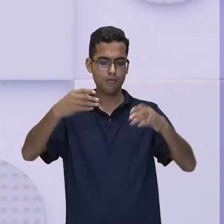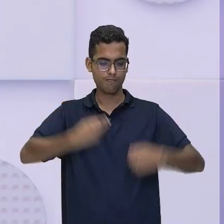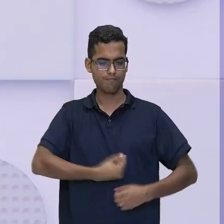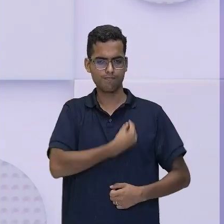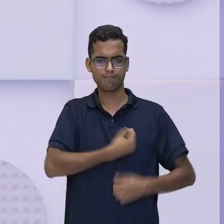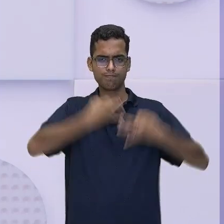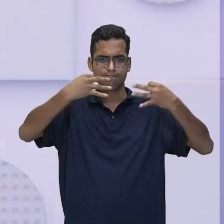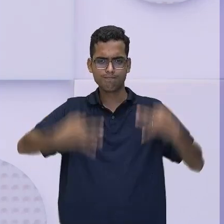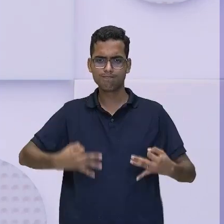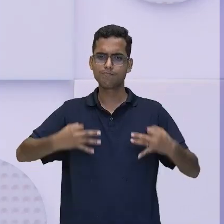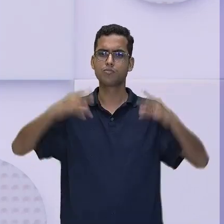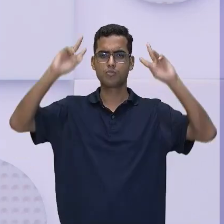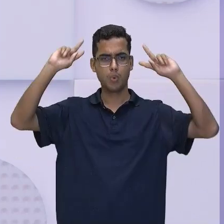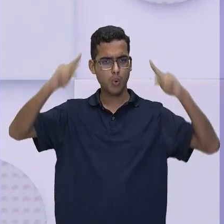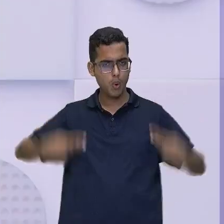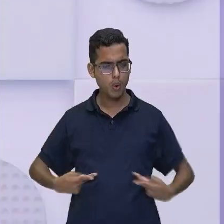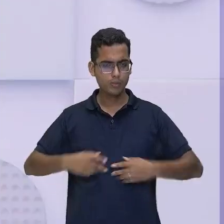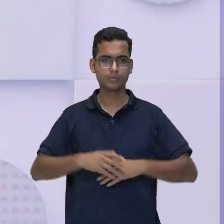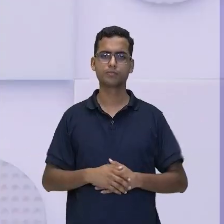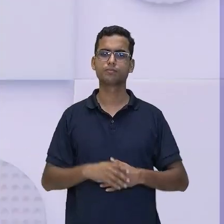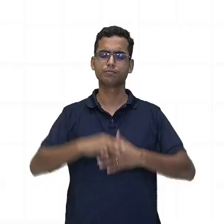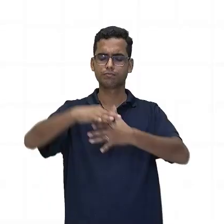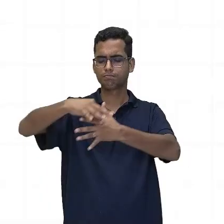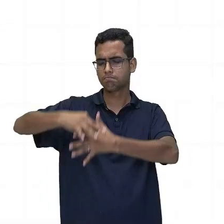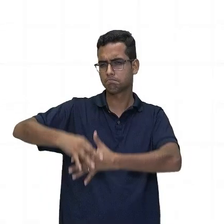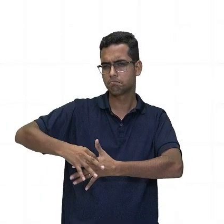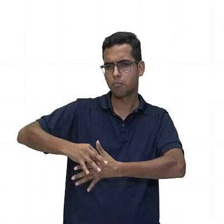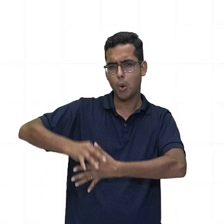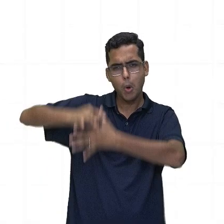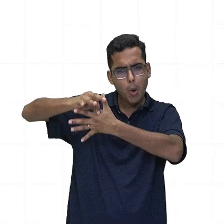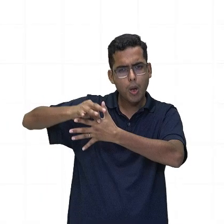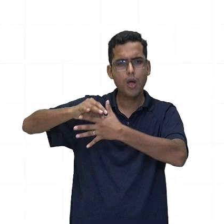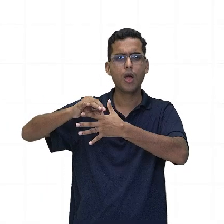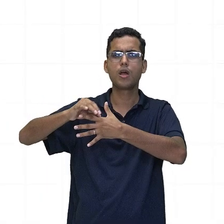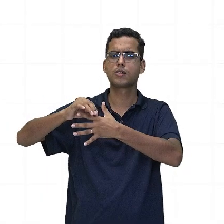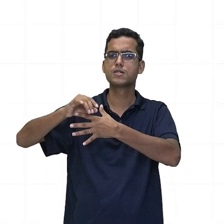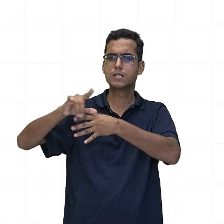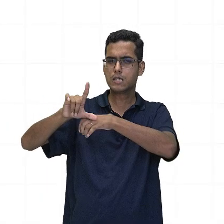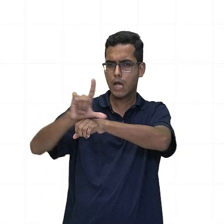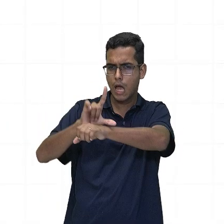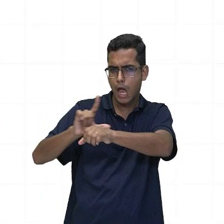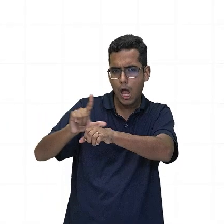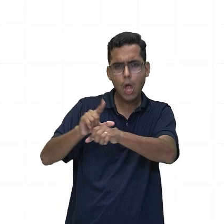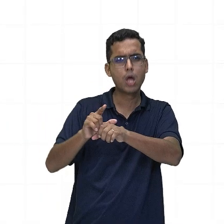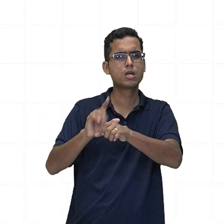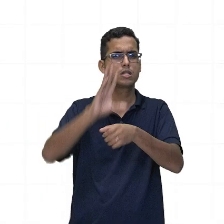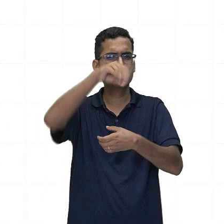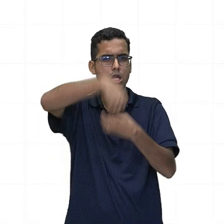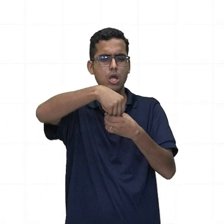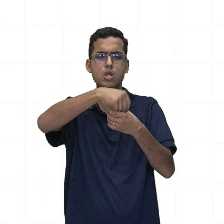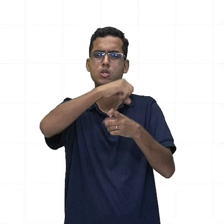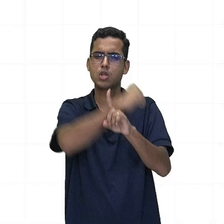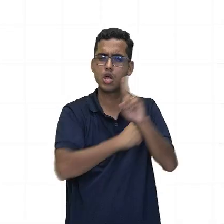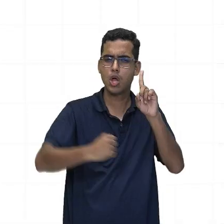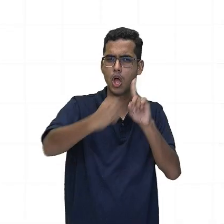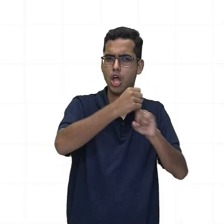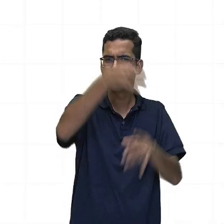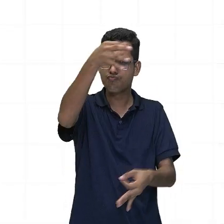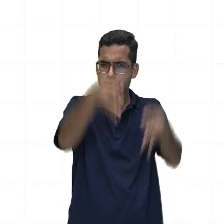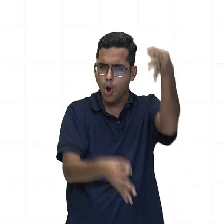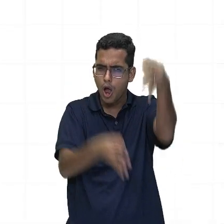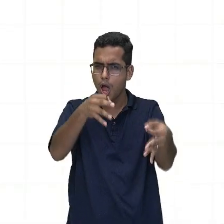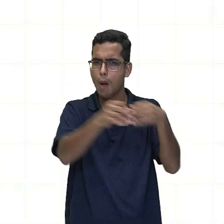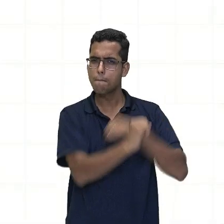líder religioso pode se tornar um defensor da justiça social. Muitos líderes religiosos se destacam pela defesa dos